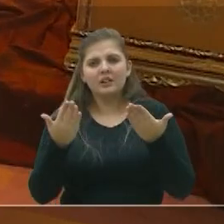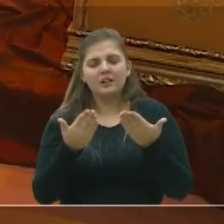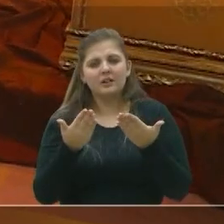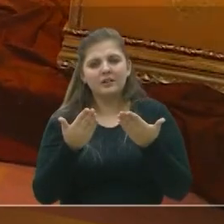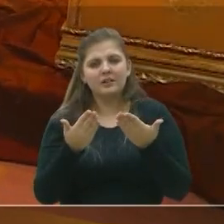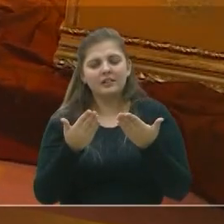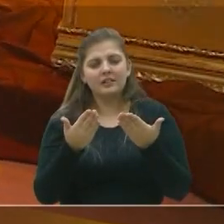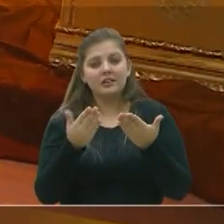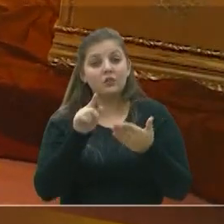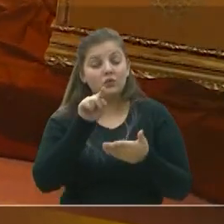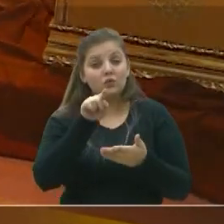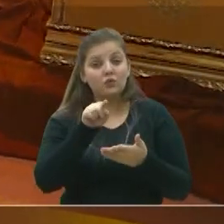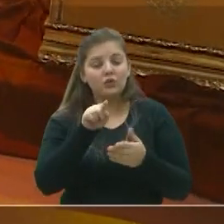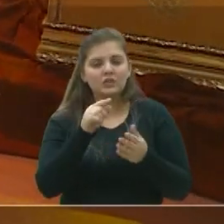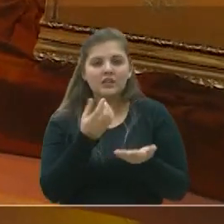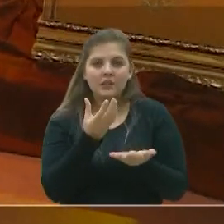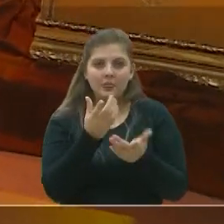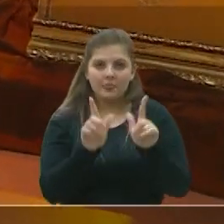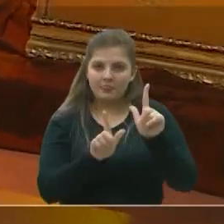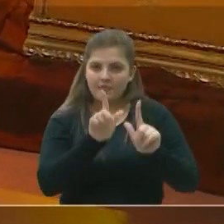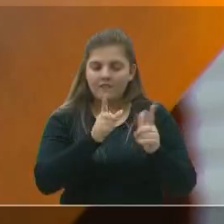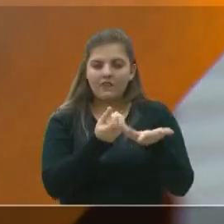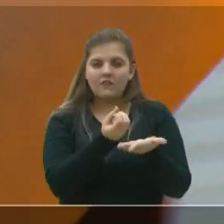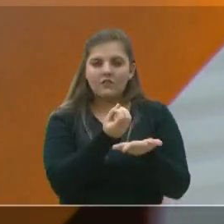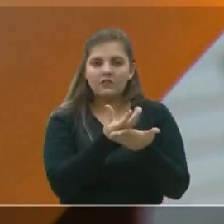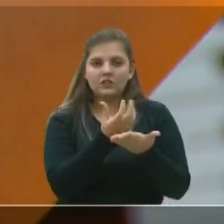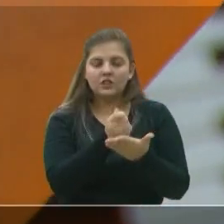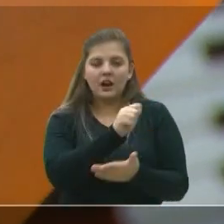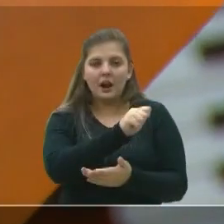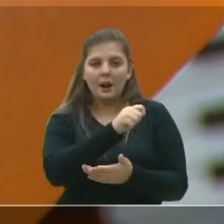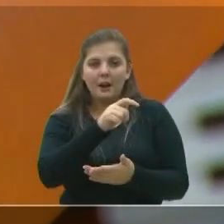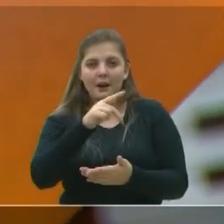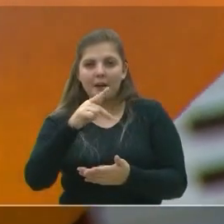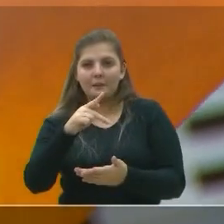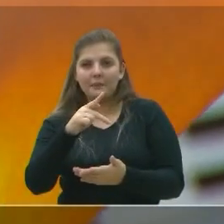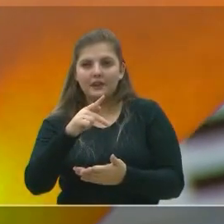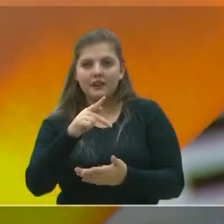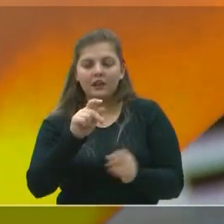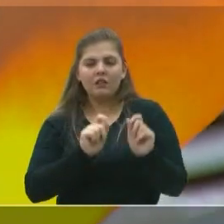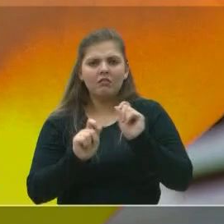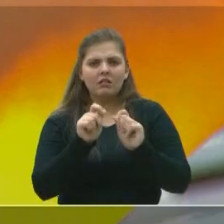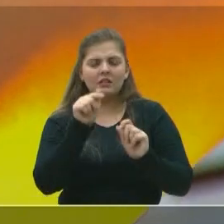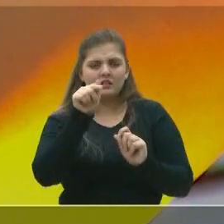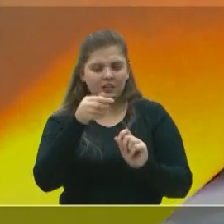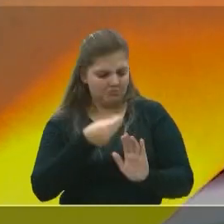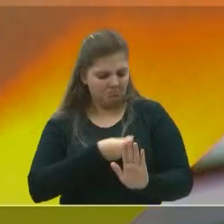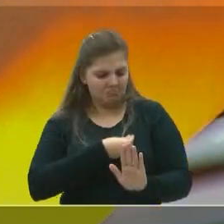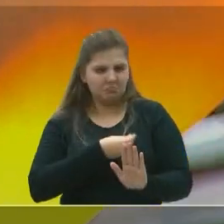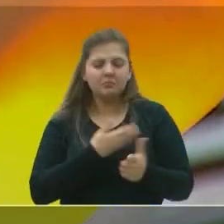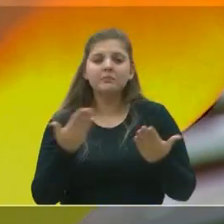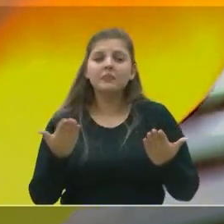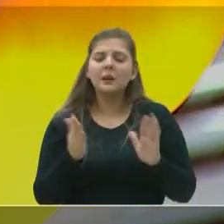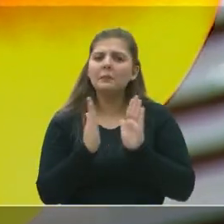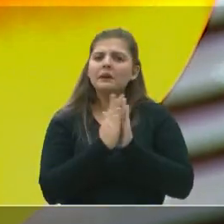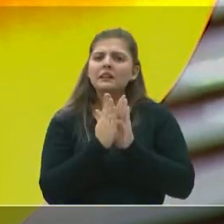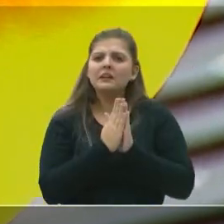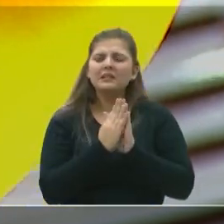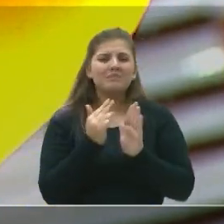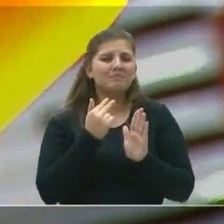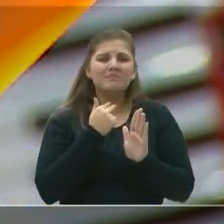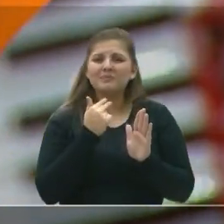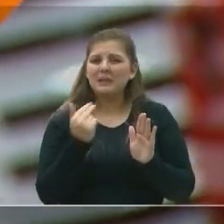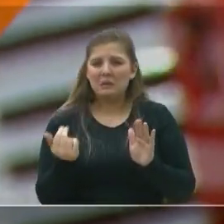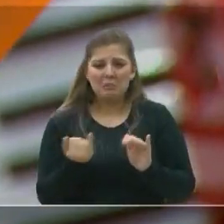de comunicação, TV Evangelizar, redes sociais. Quem está aqui presencialmente, não importa onde